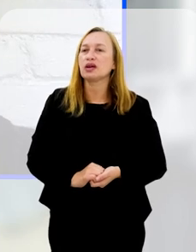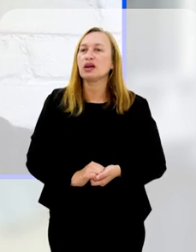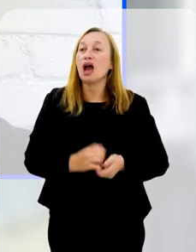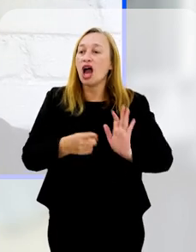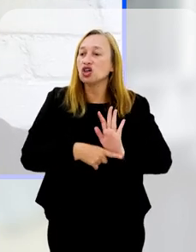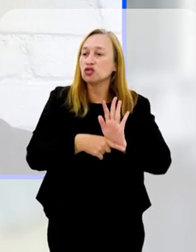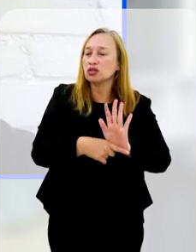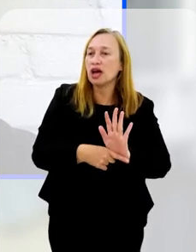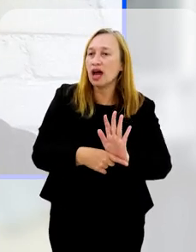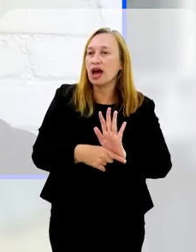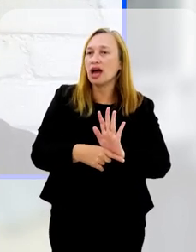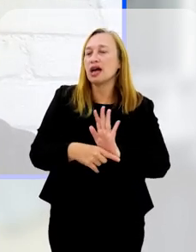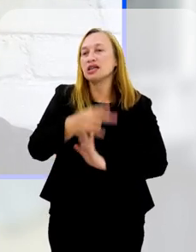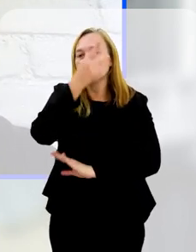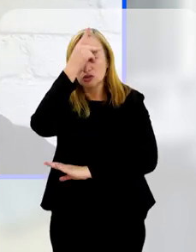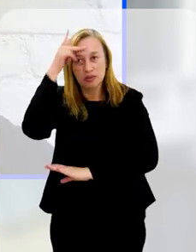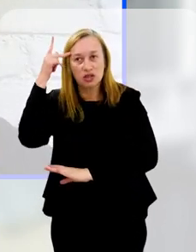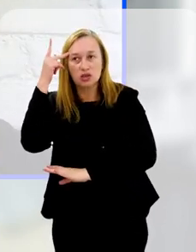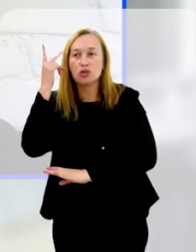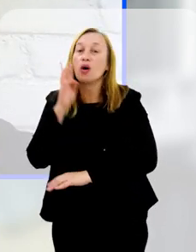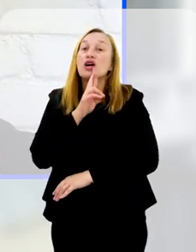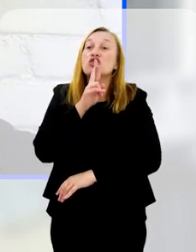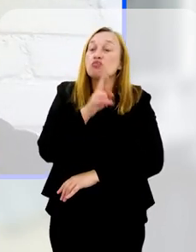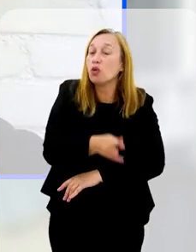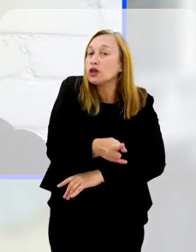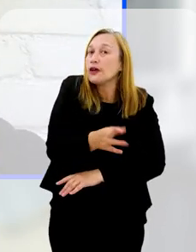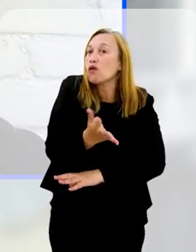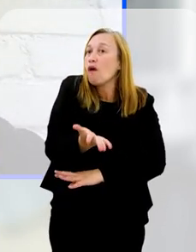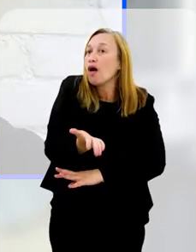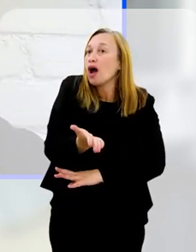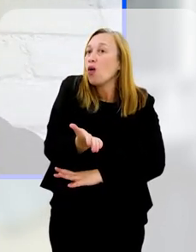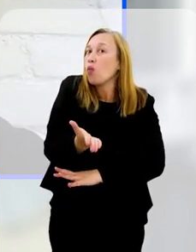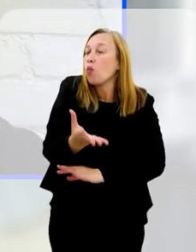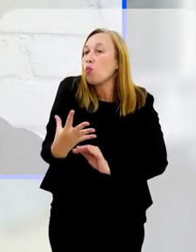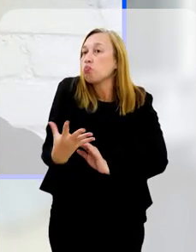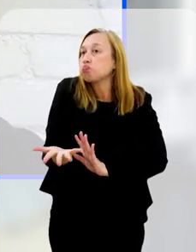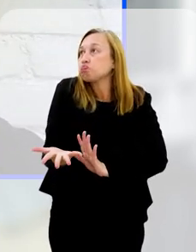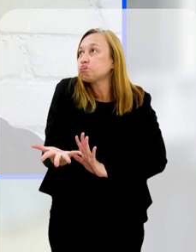para o atendimento a esses pacientes. Respondendo inclusive